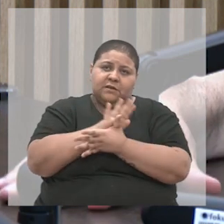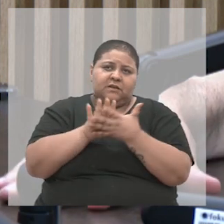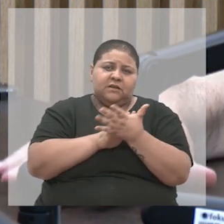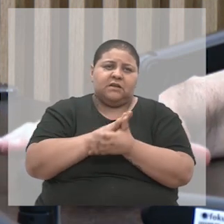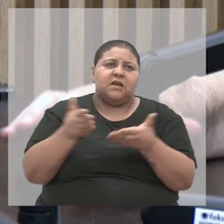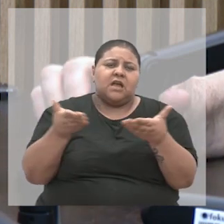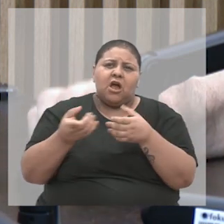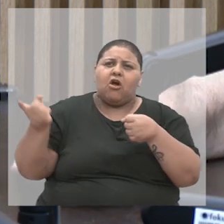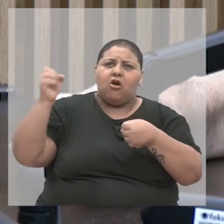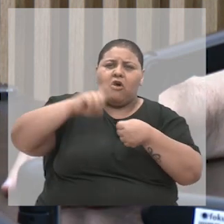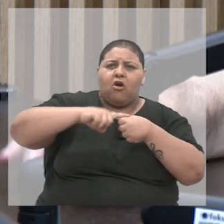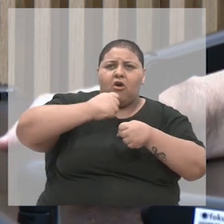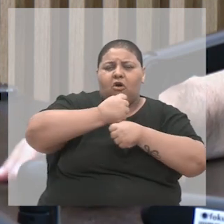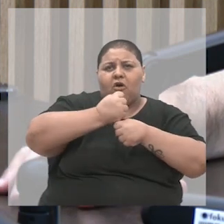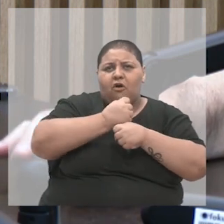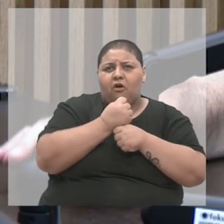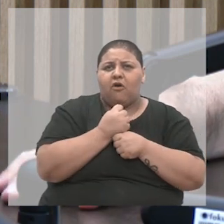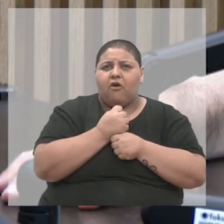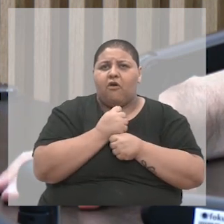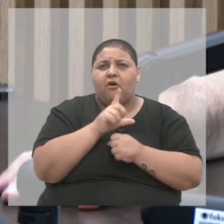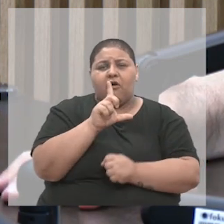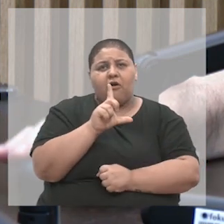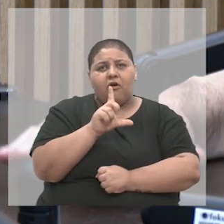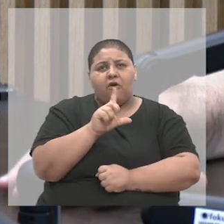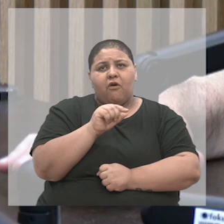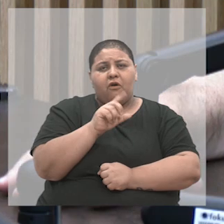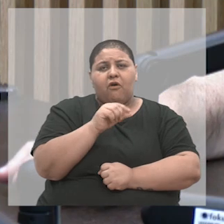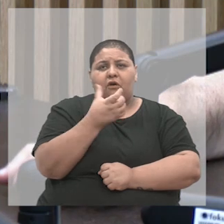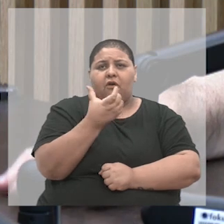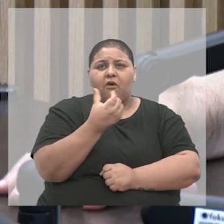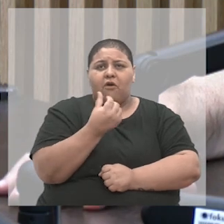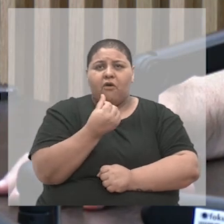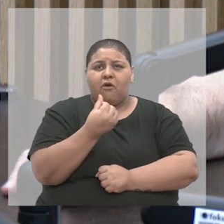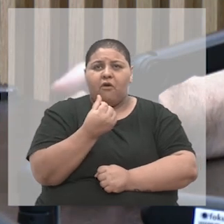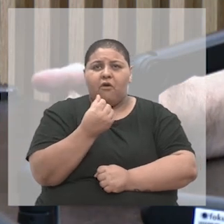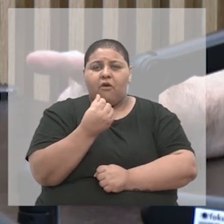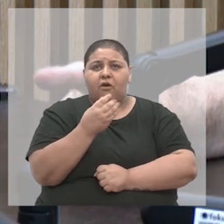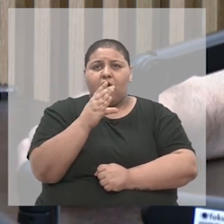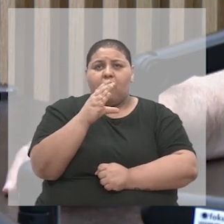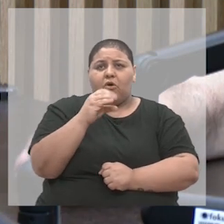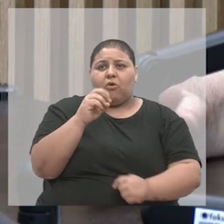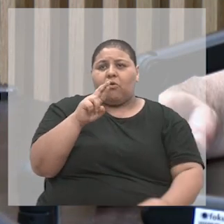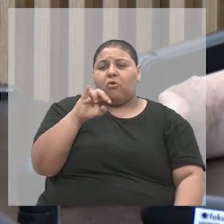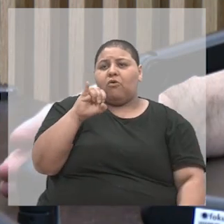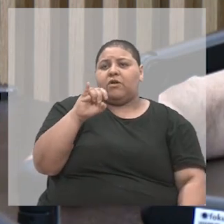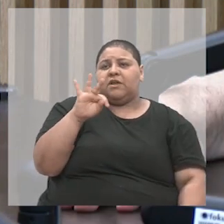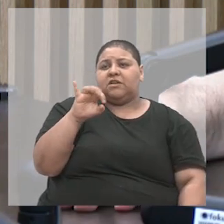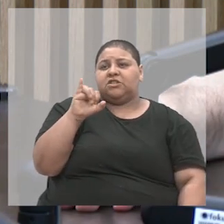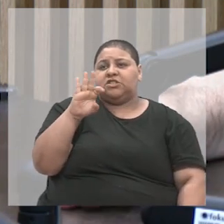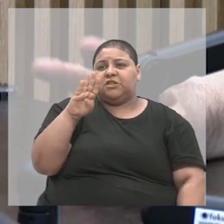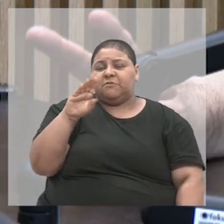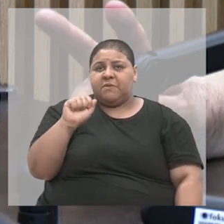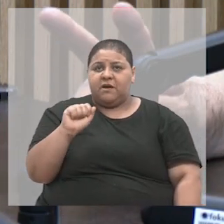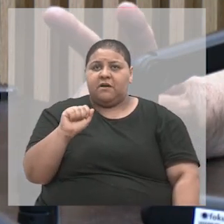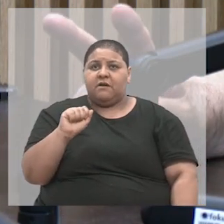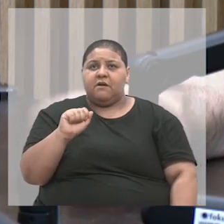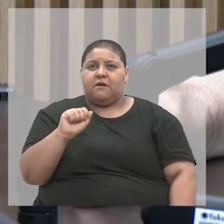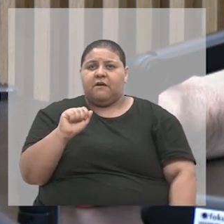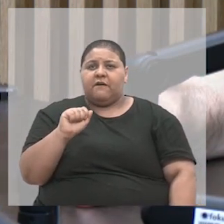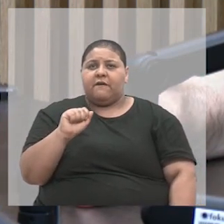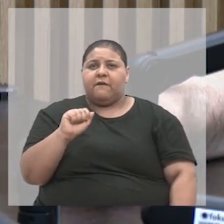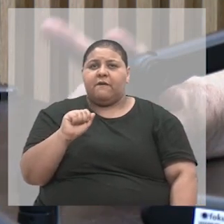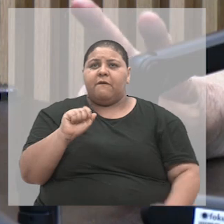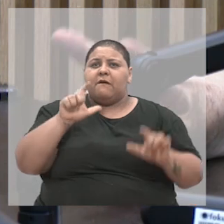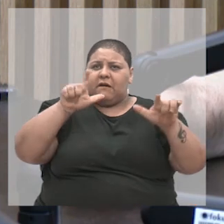retornando ano que vem a 16ª edição do Curitiba Handebol Cup. Era um evento que foi